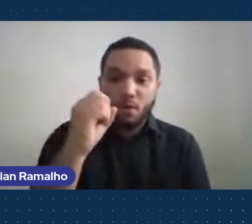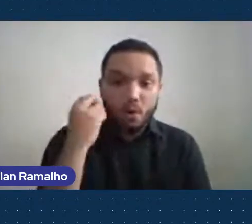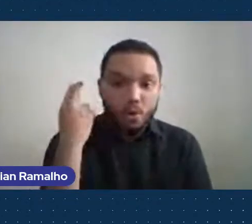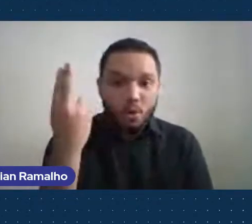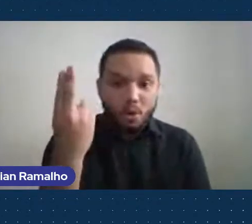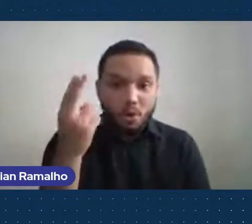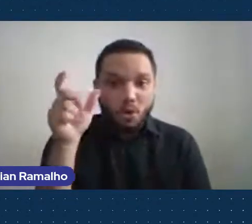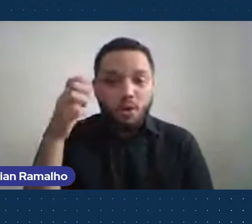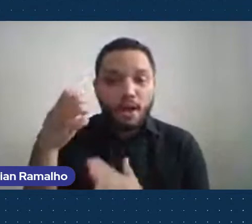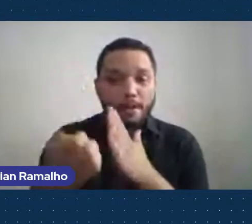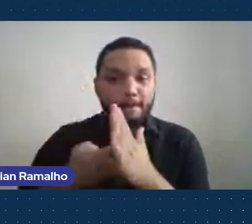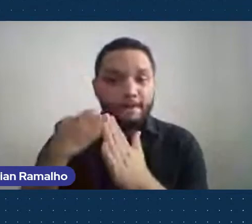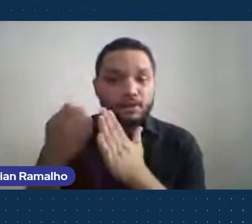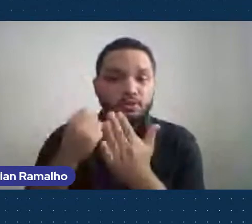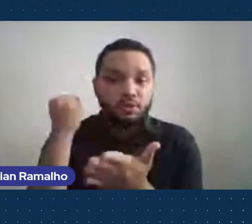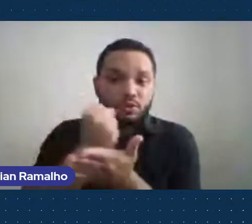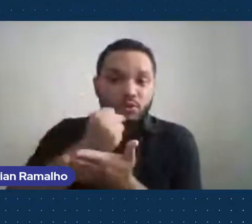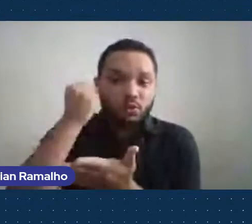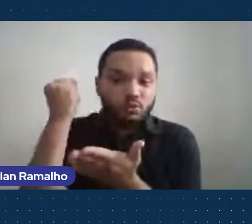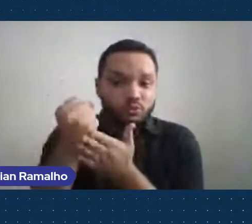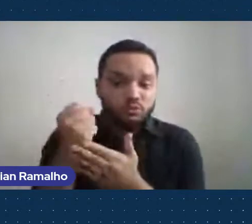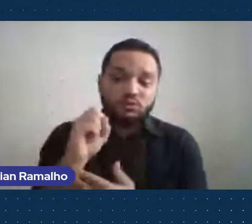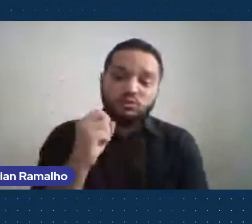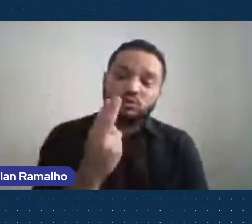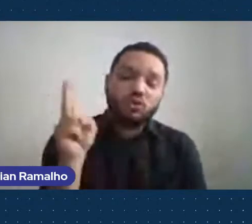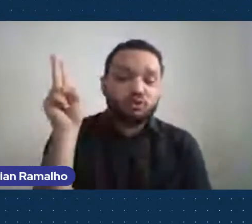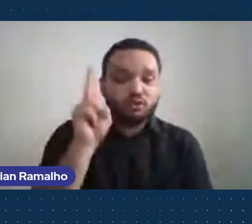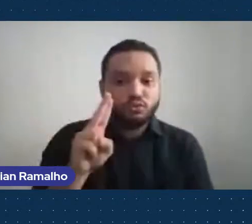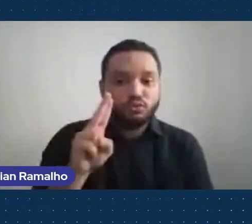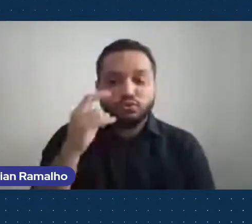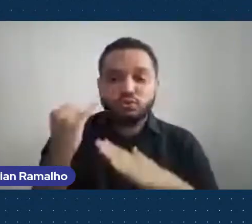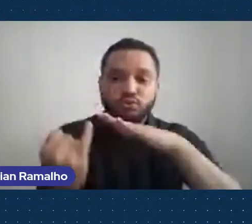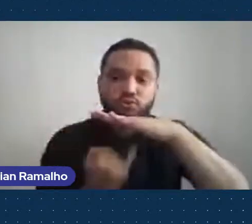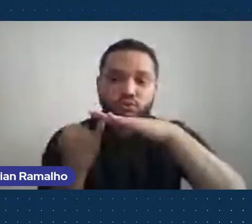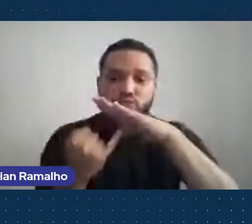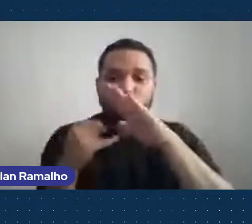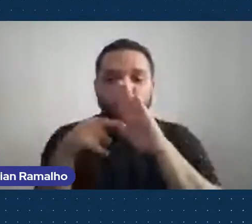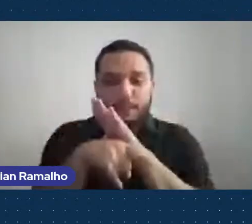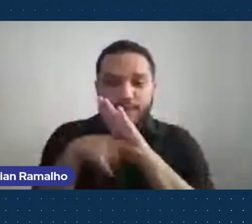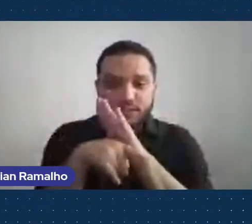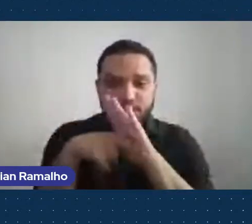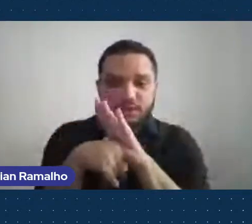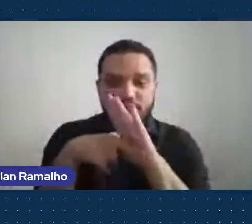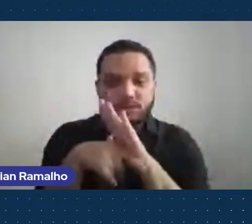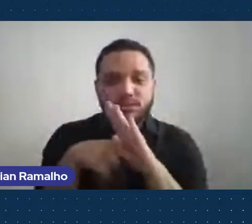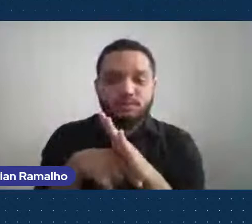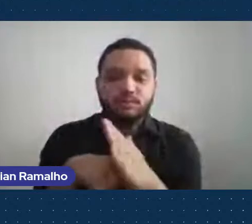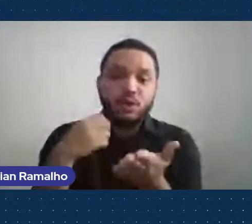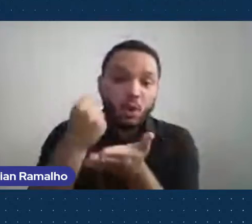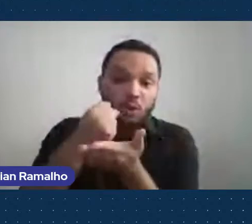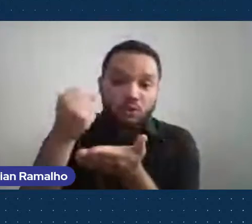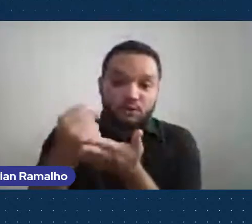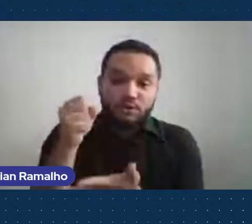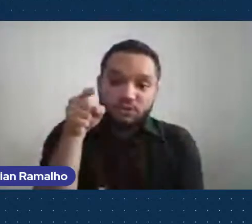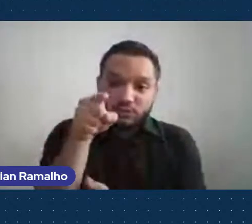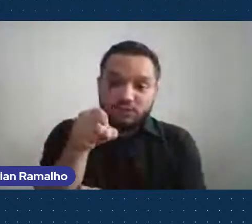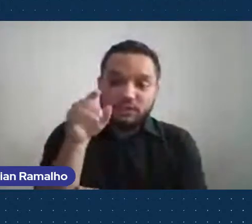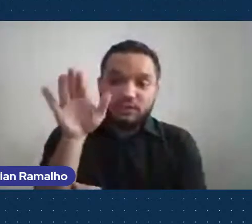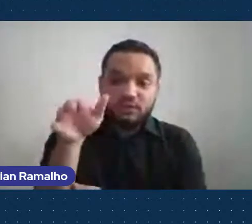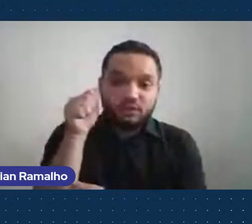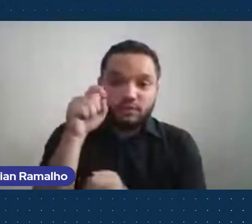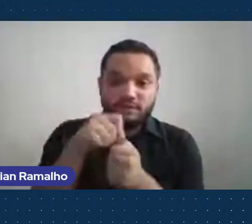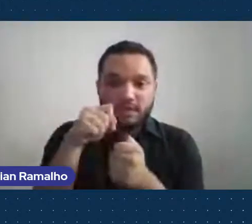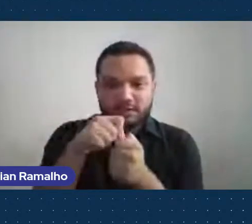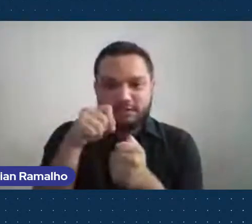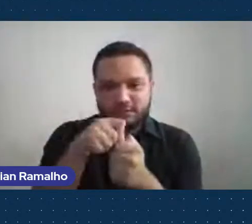alguma empresa ou alguma universidade ou algum instituto de pesquisa que demanda de você a produção desse gênero,